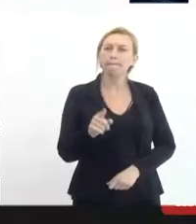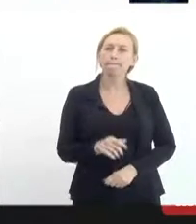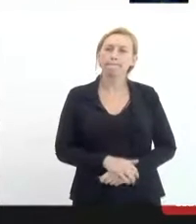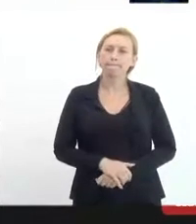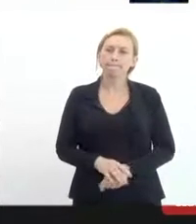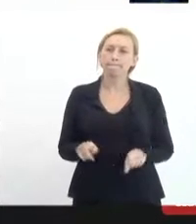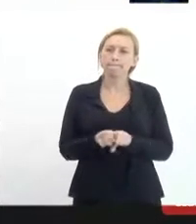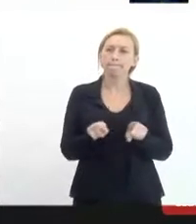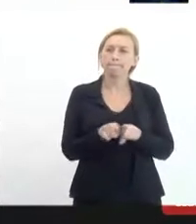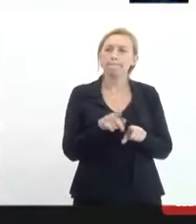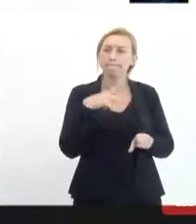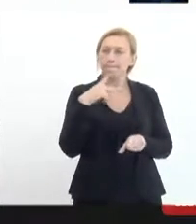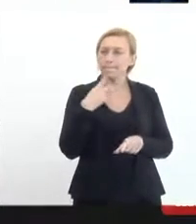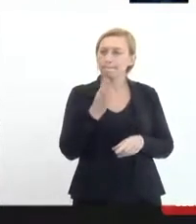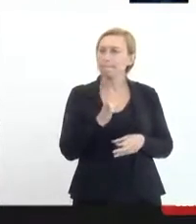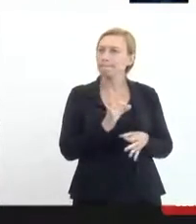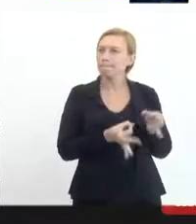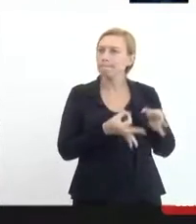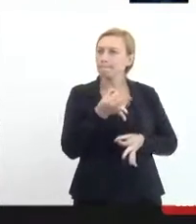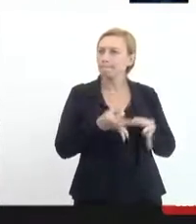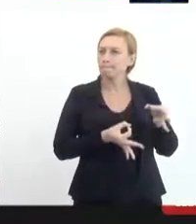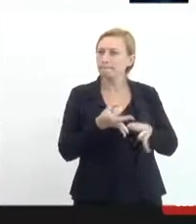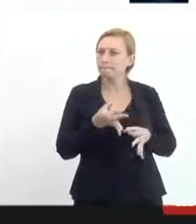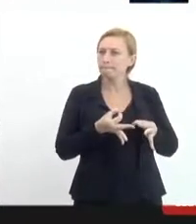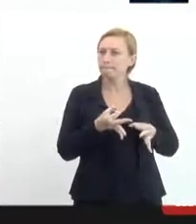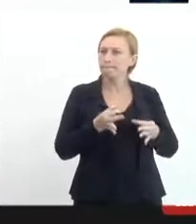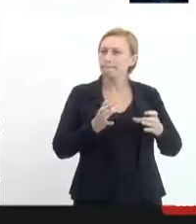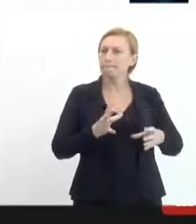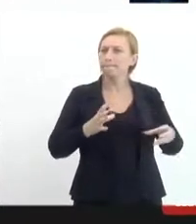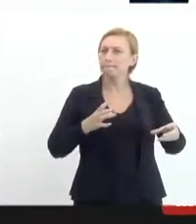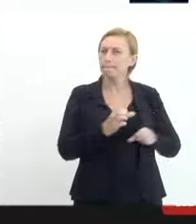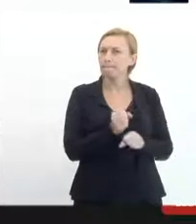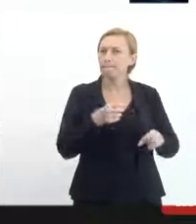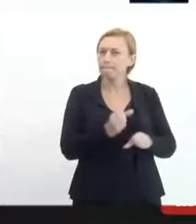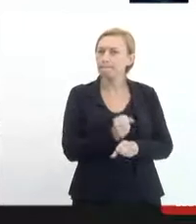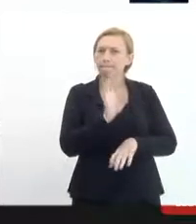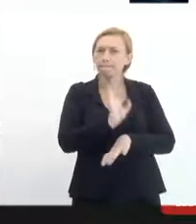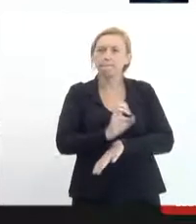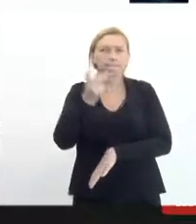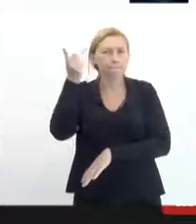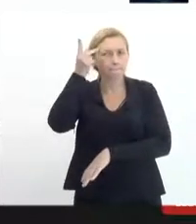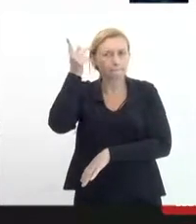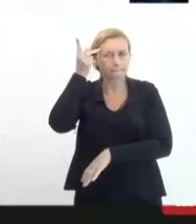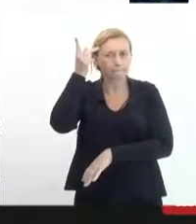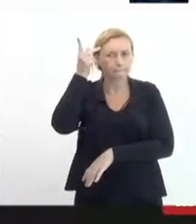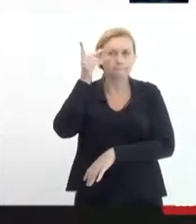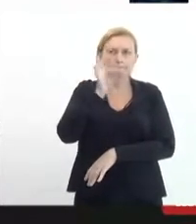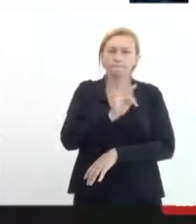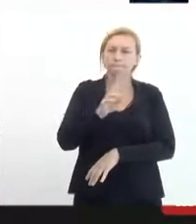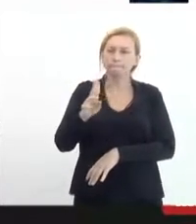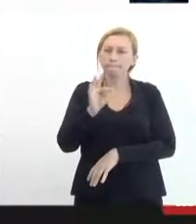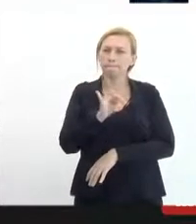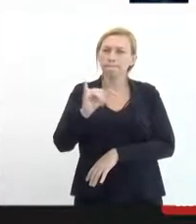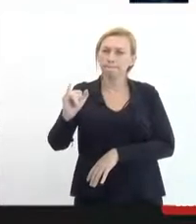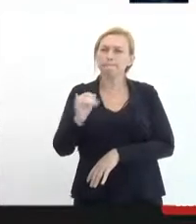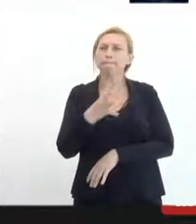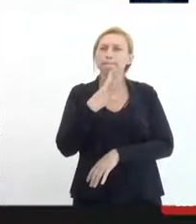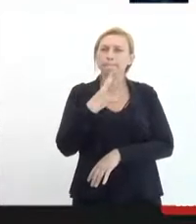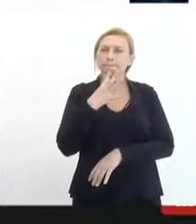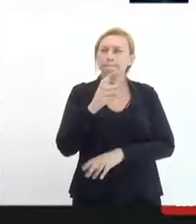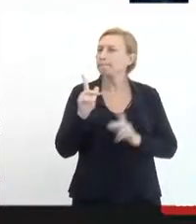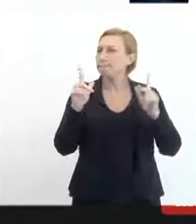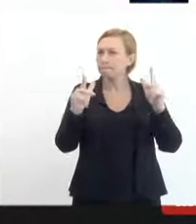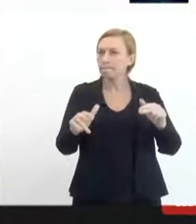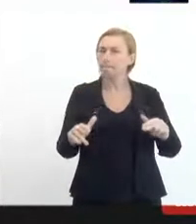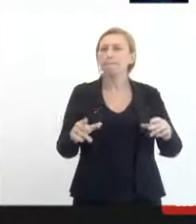cito julgados do Tribunal de Contas do Estado de São Paulo, do TIT, reconhecendo essa mesma tese